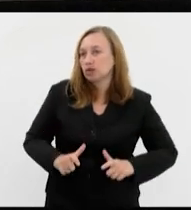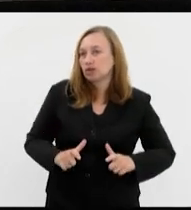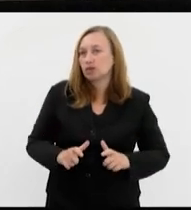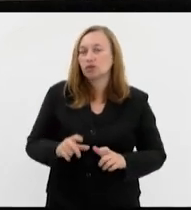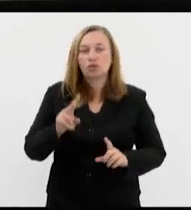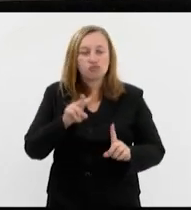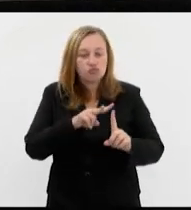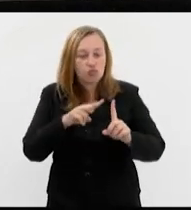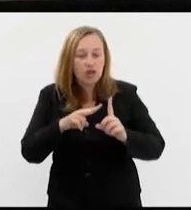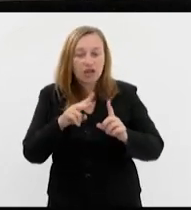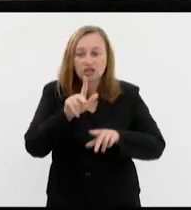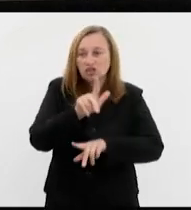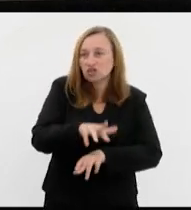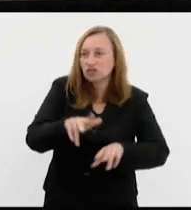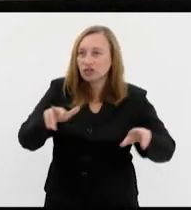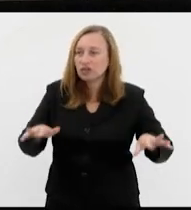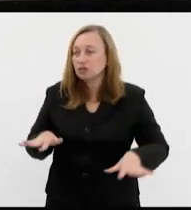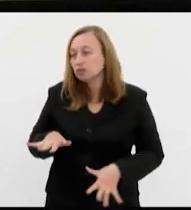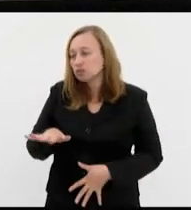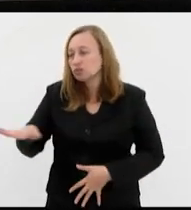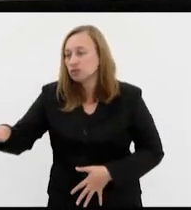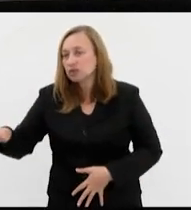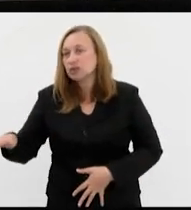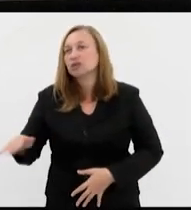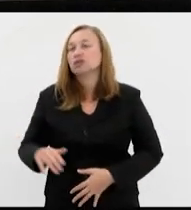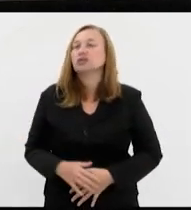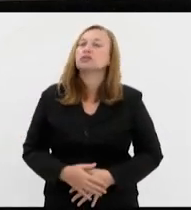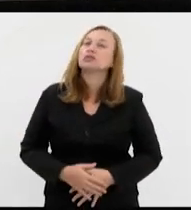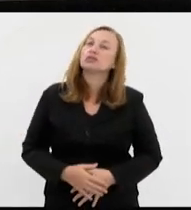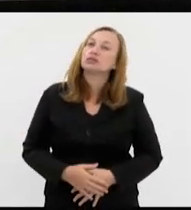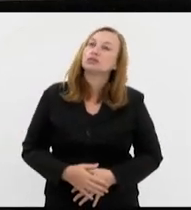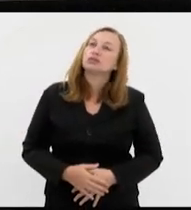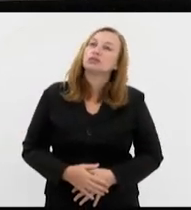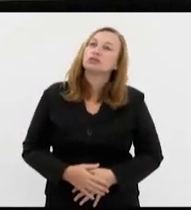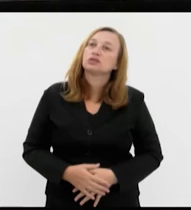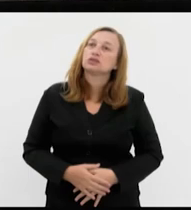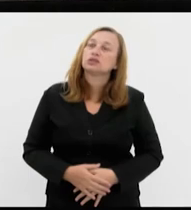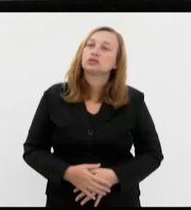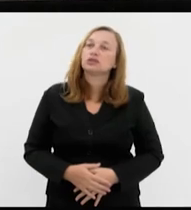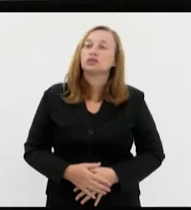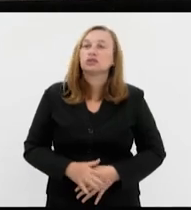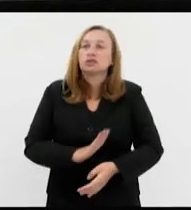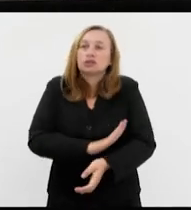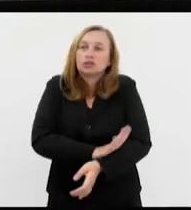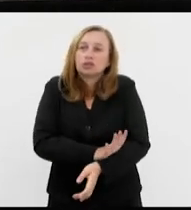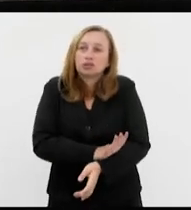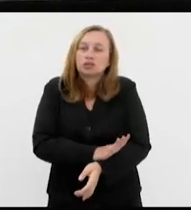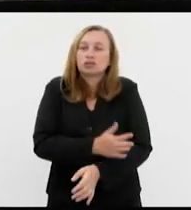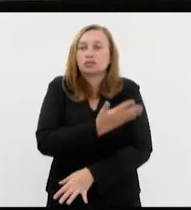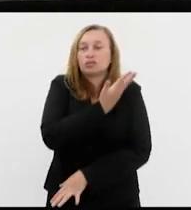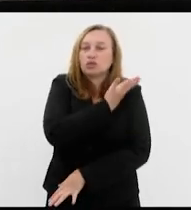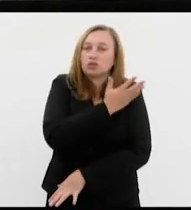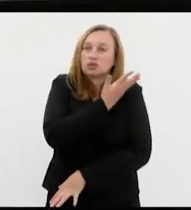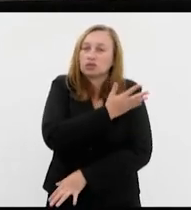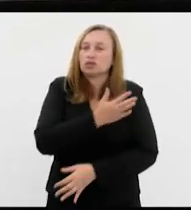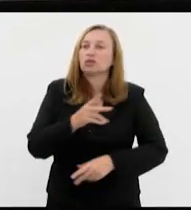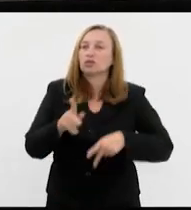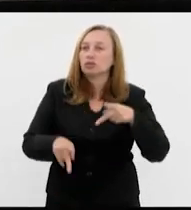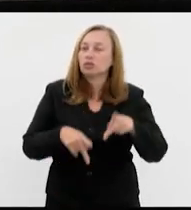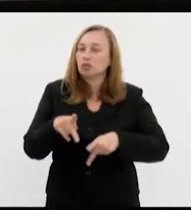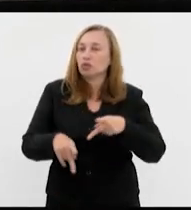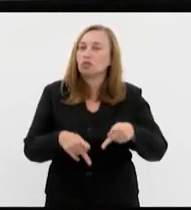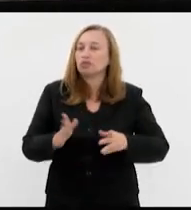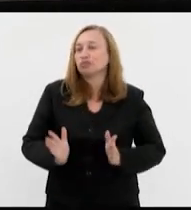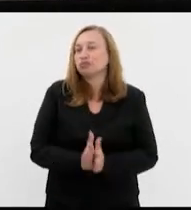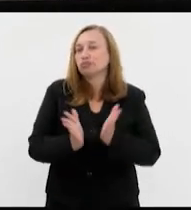olhar diferenciado sobre as periferias, que está muito recheado de uma dinâmica racista e preconceituosa sobre a população